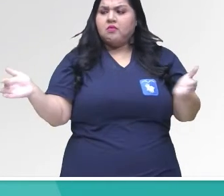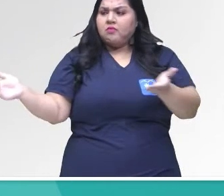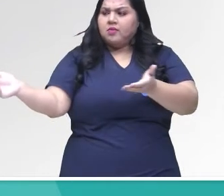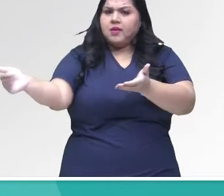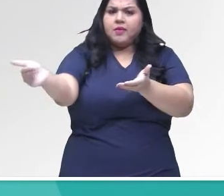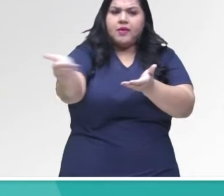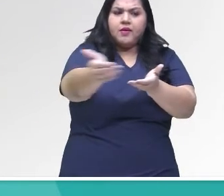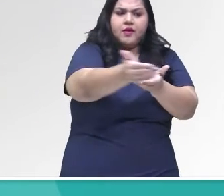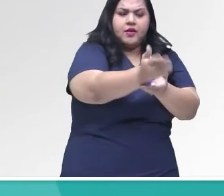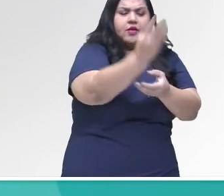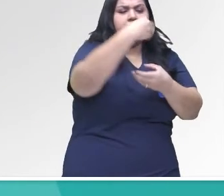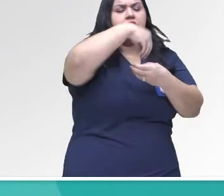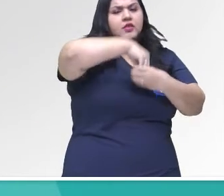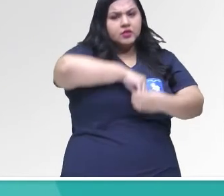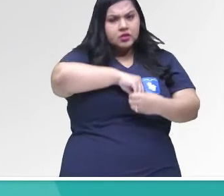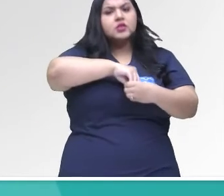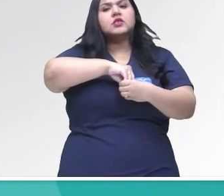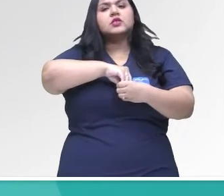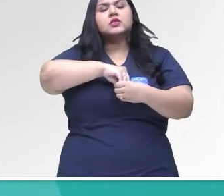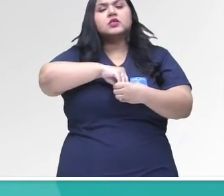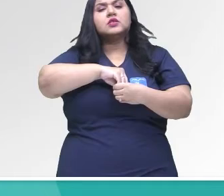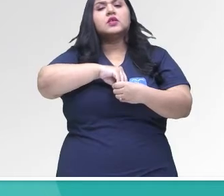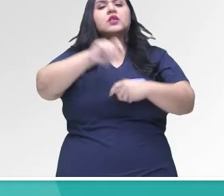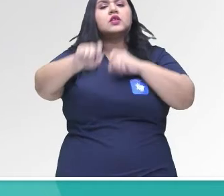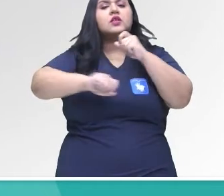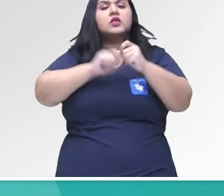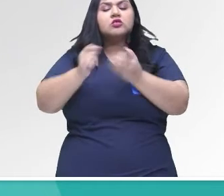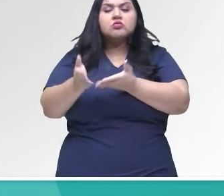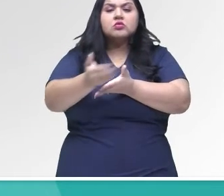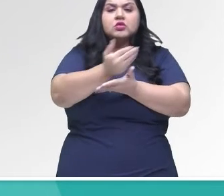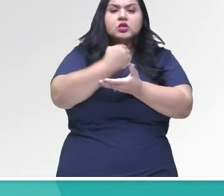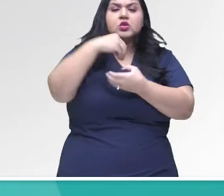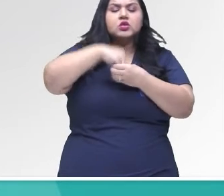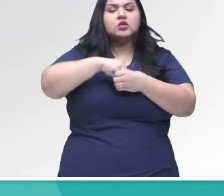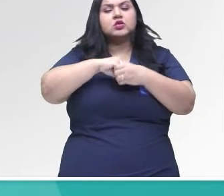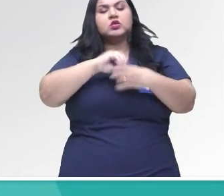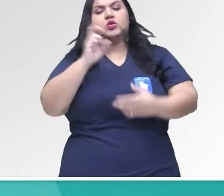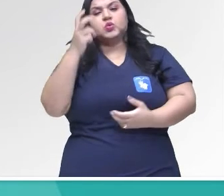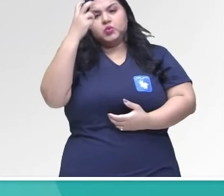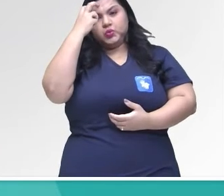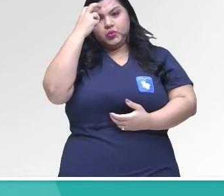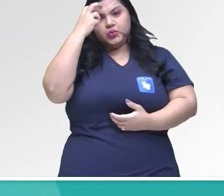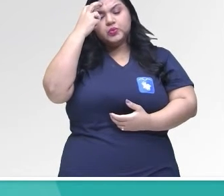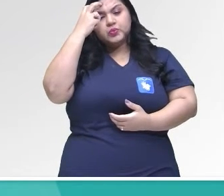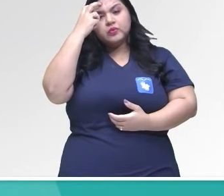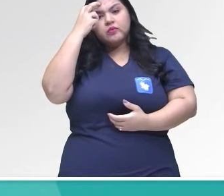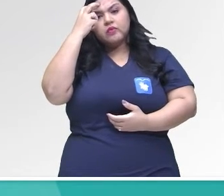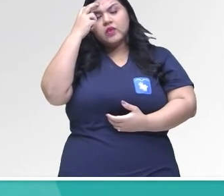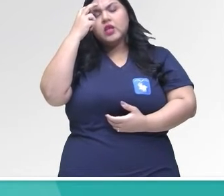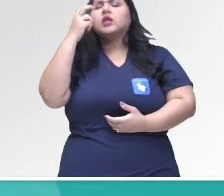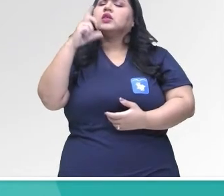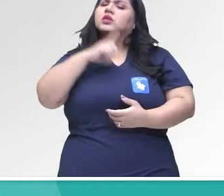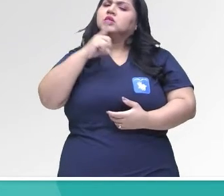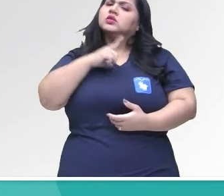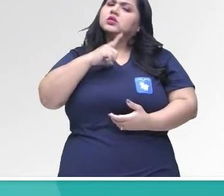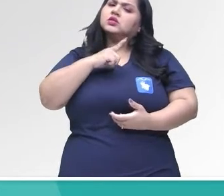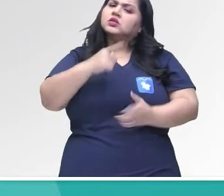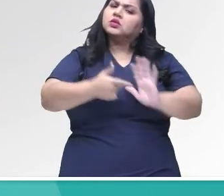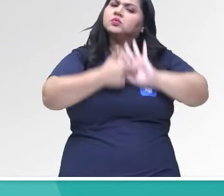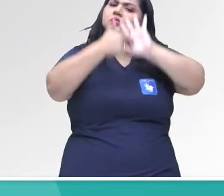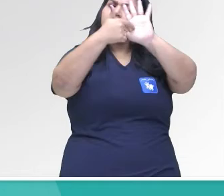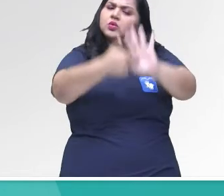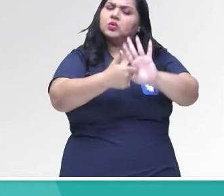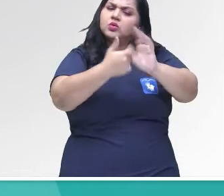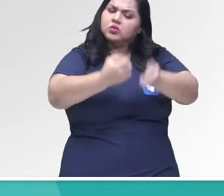saberes e não foram descartados, foram agregados à nossa cultura. E isso deu essas manifestações que nós